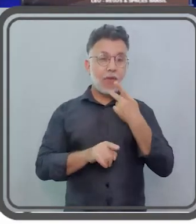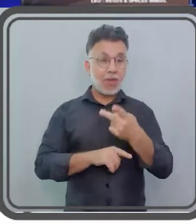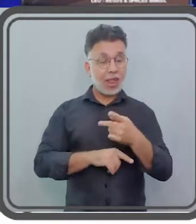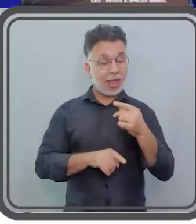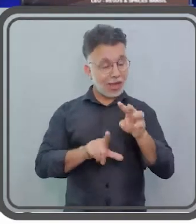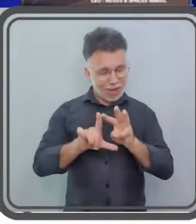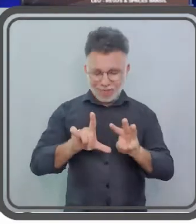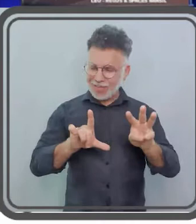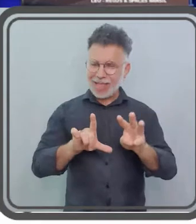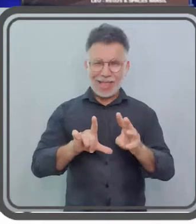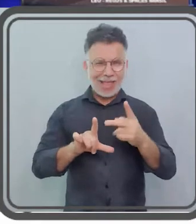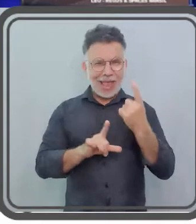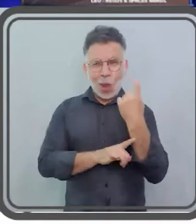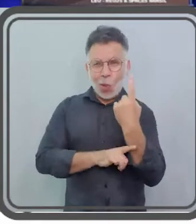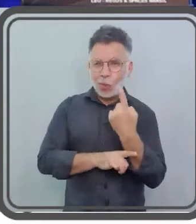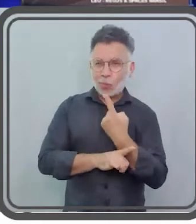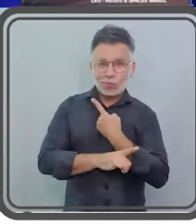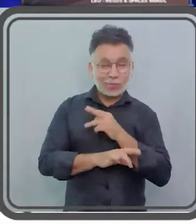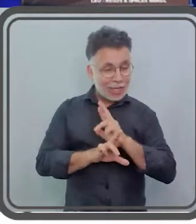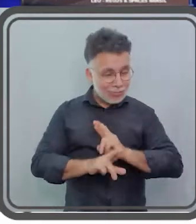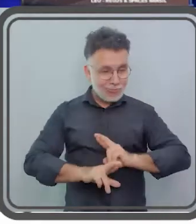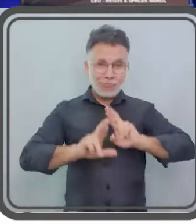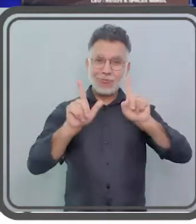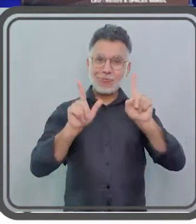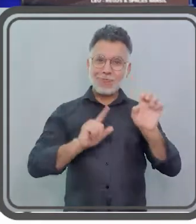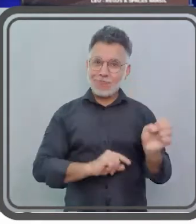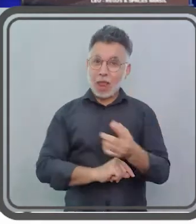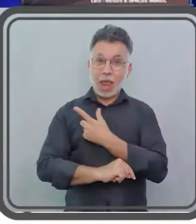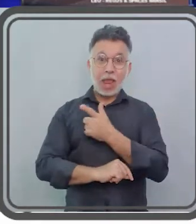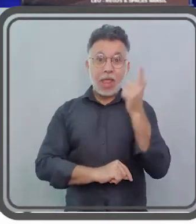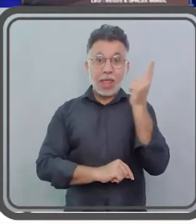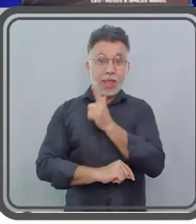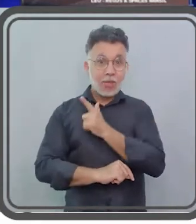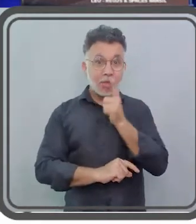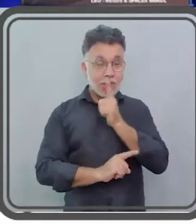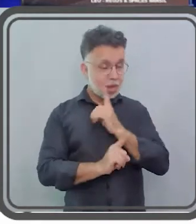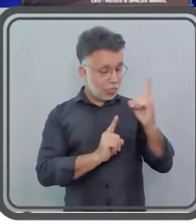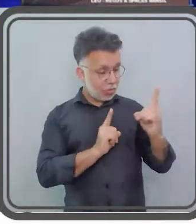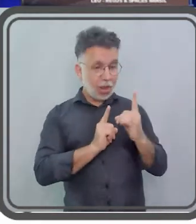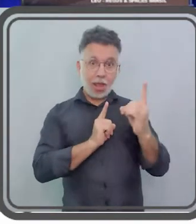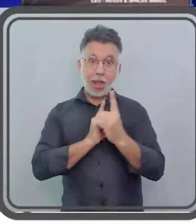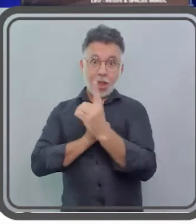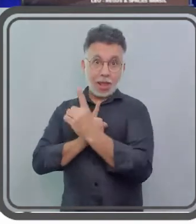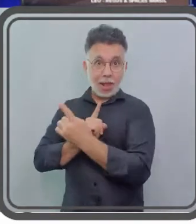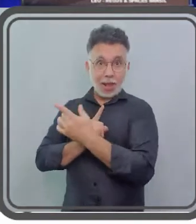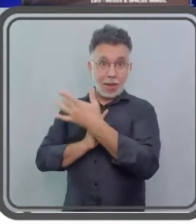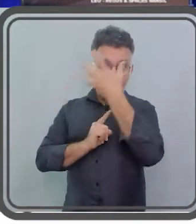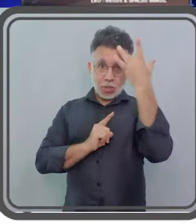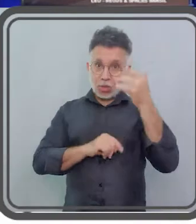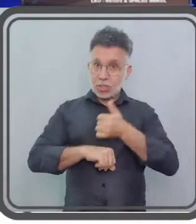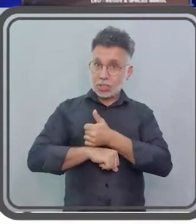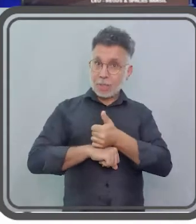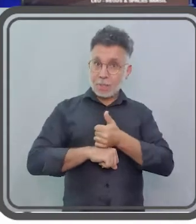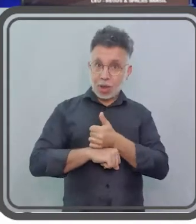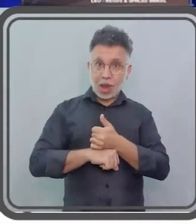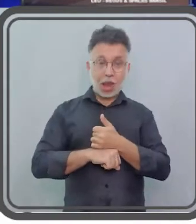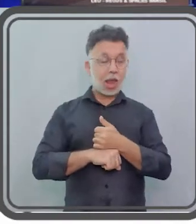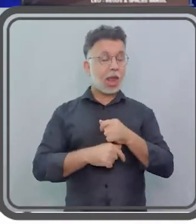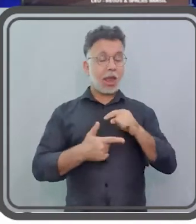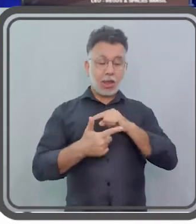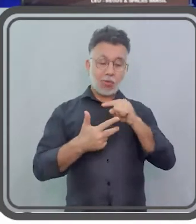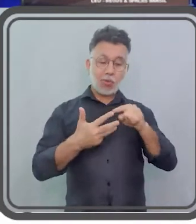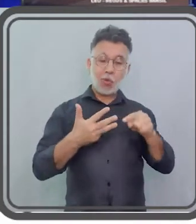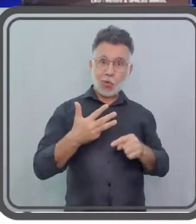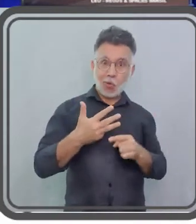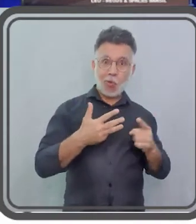tão única, tão inovadora, que conseguiu atrair talentos como Marcelo Nóbrega, Jairo Bauer, e diga-se